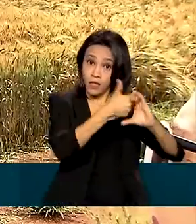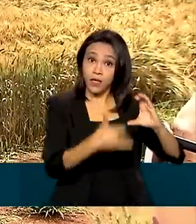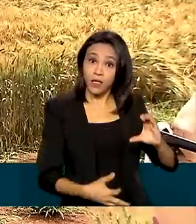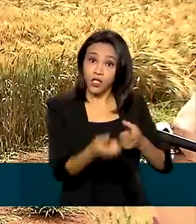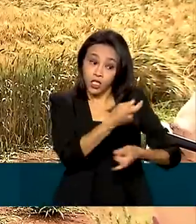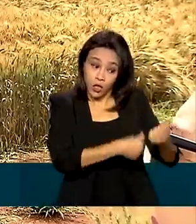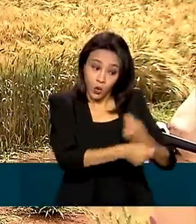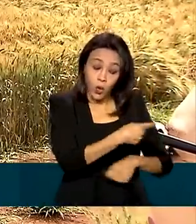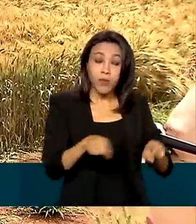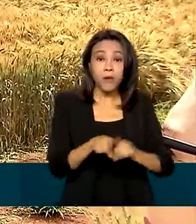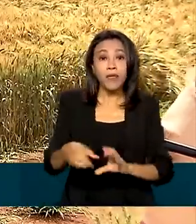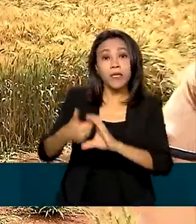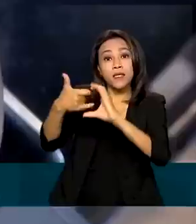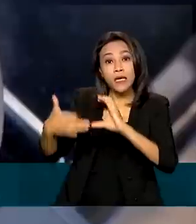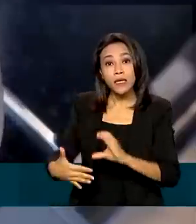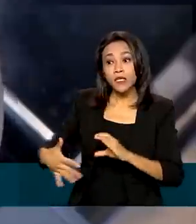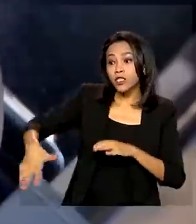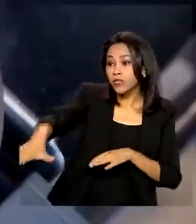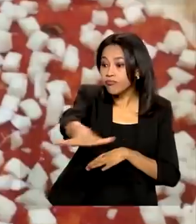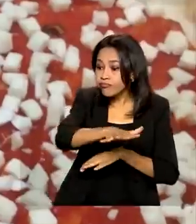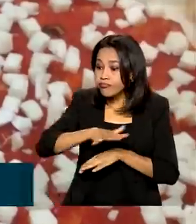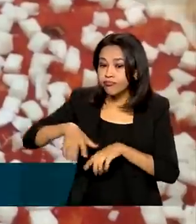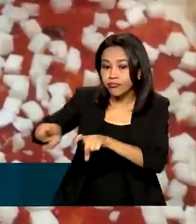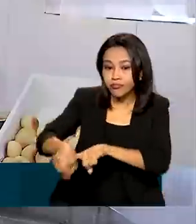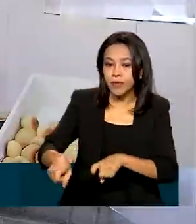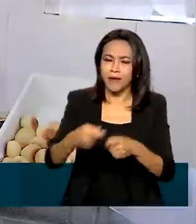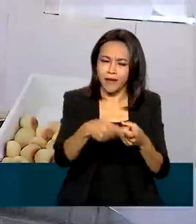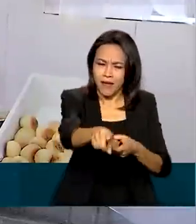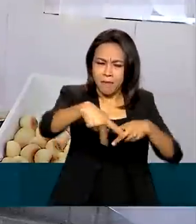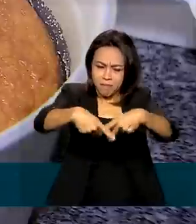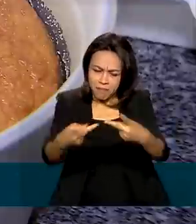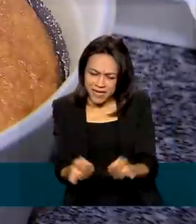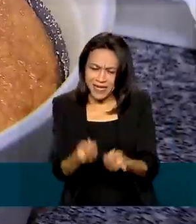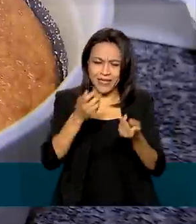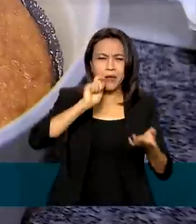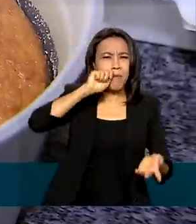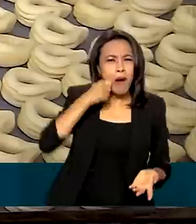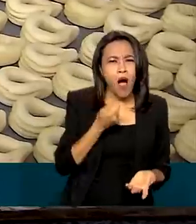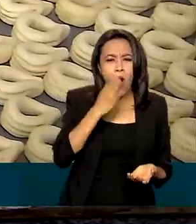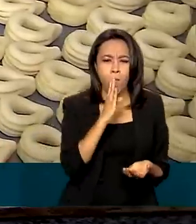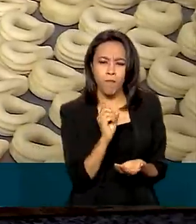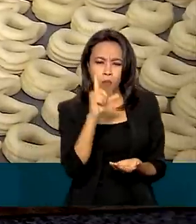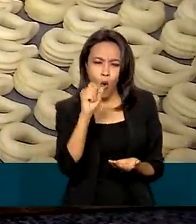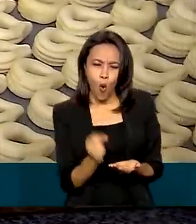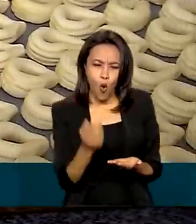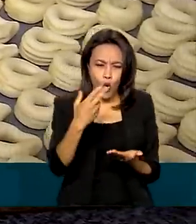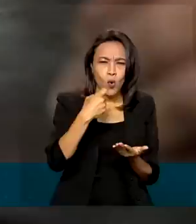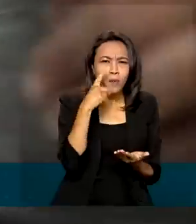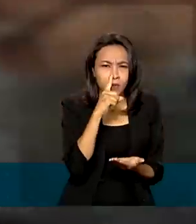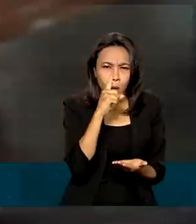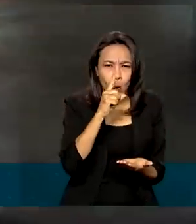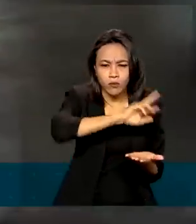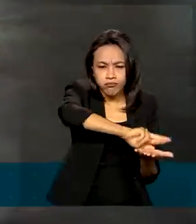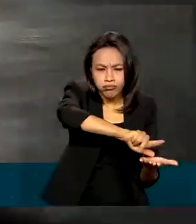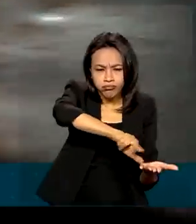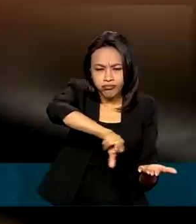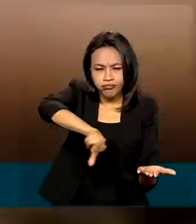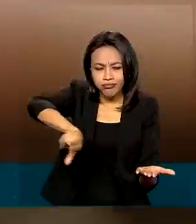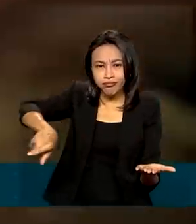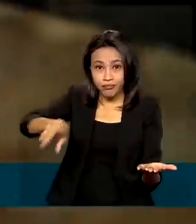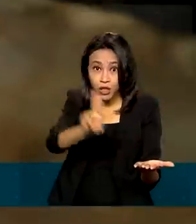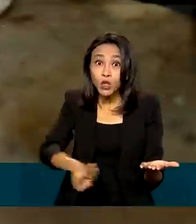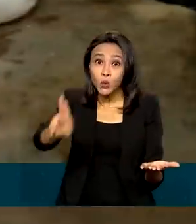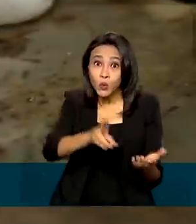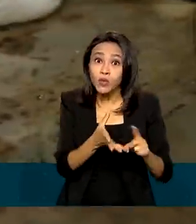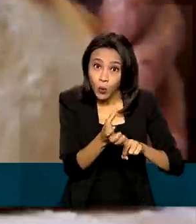também tem um aspecto agronômico que é muito favorável massas pizzas pães bolos biscoitos guloseimas feitas